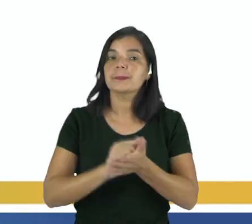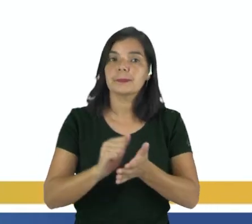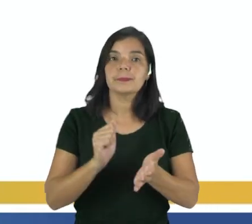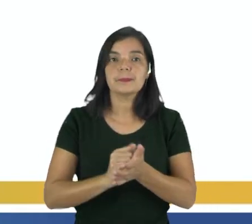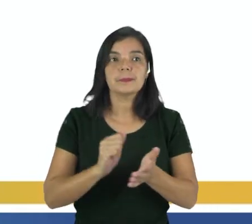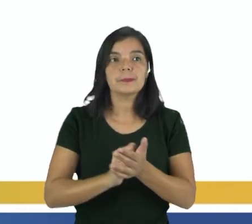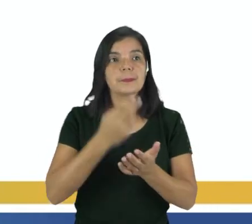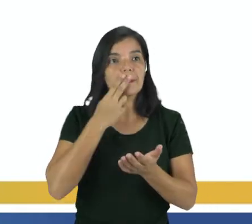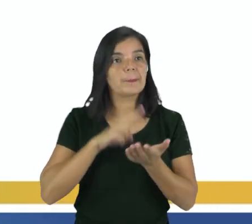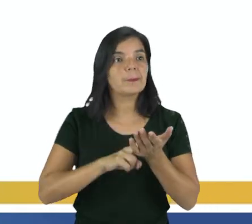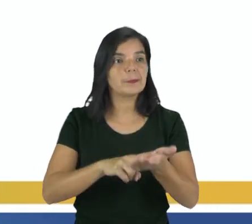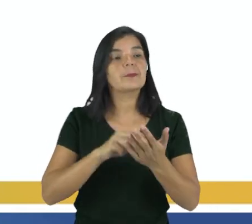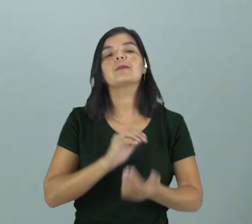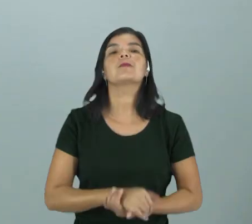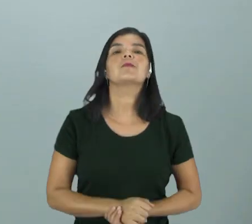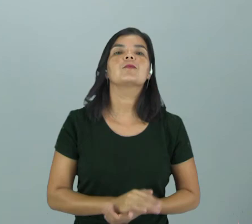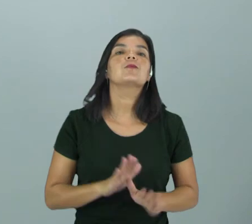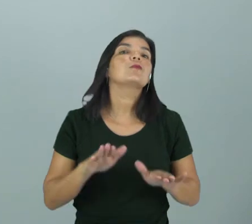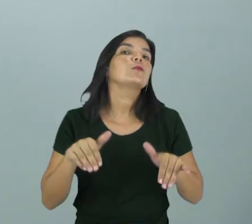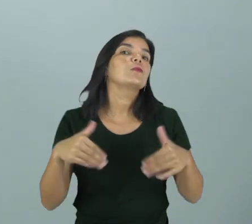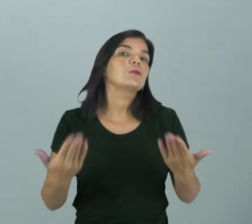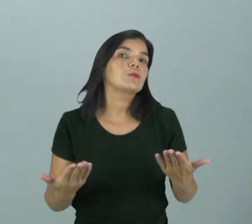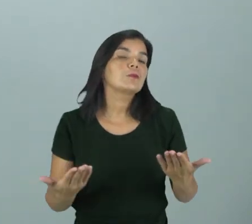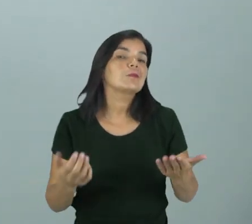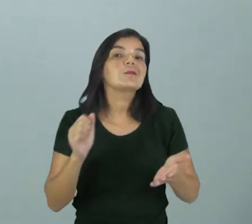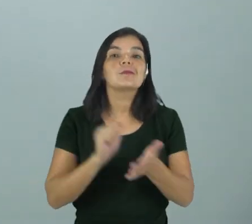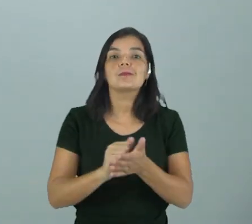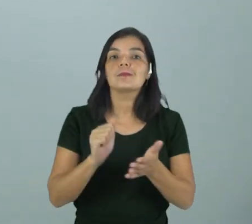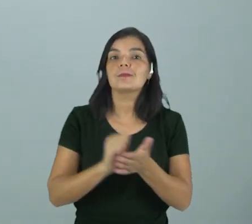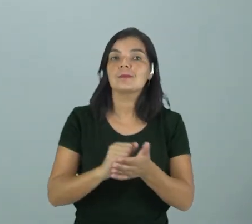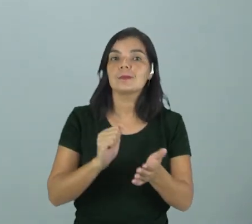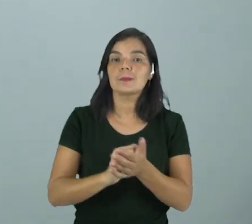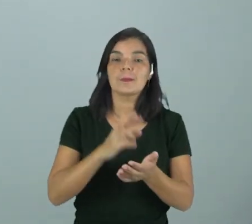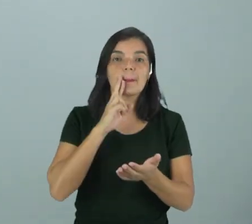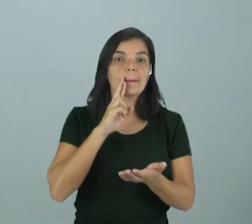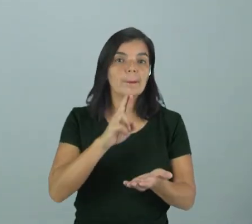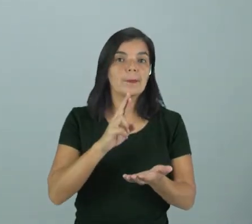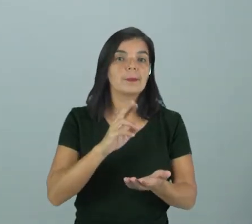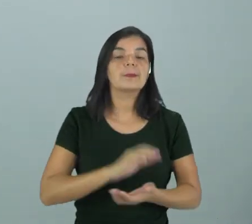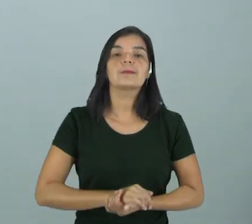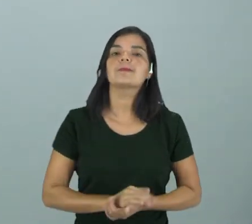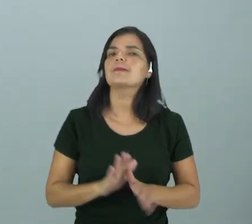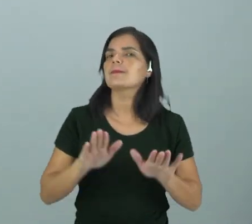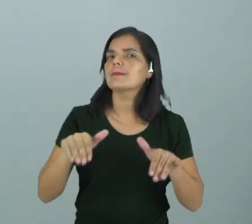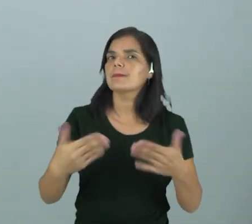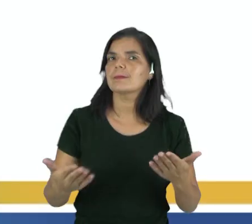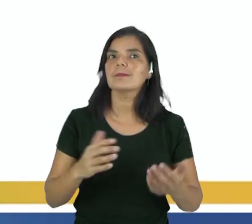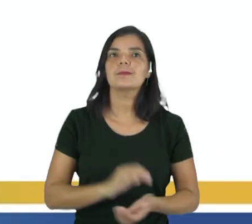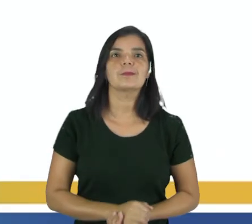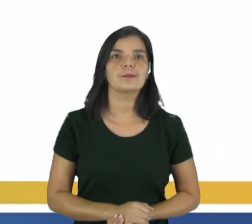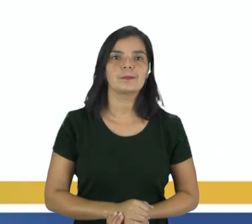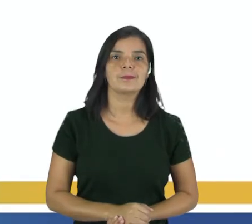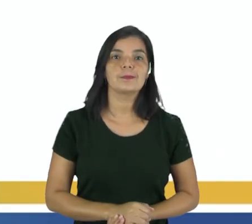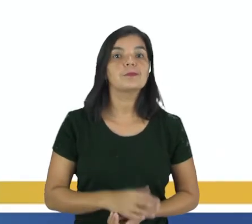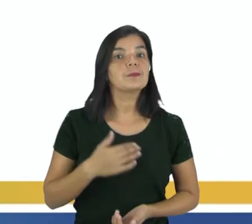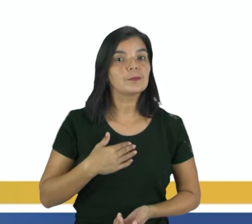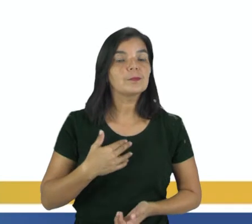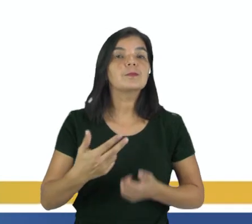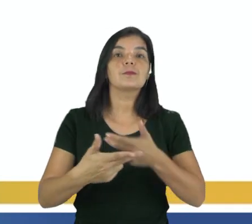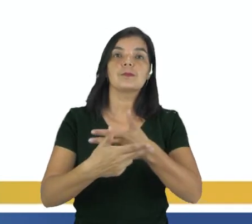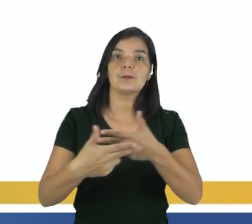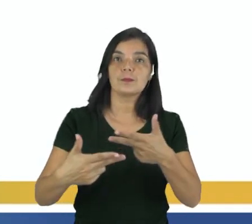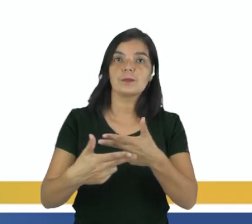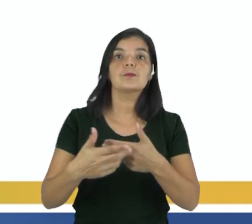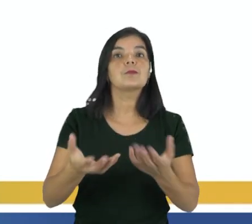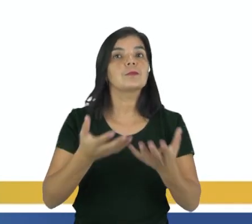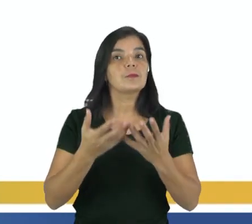produzir uma carta de reclamação? Quando que eu vou produzir uma carta de reclamação? Qual é a resposta? Em